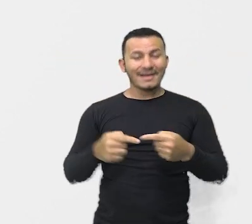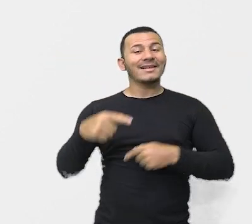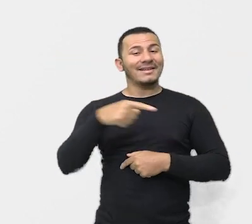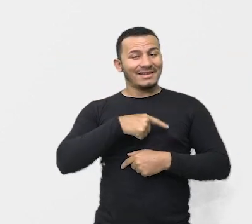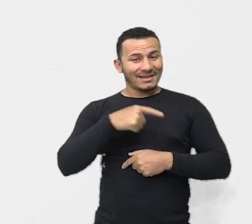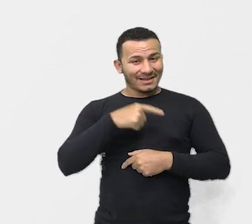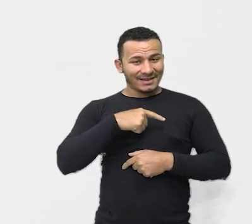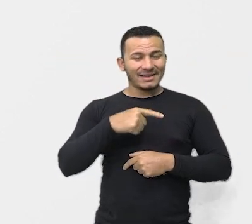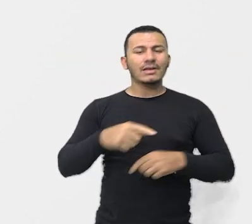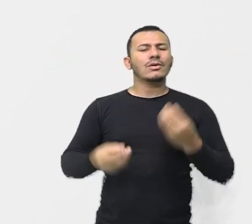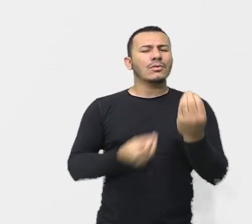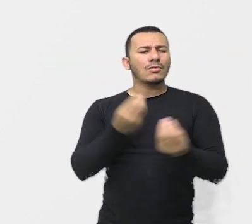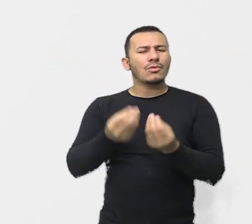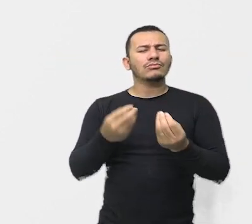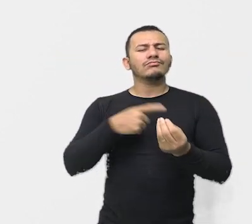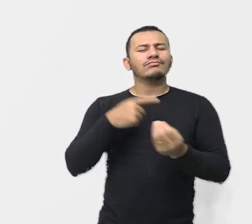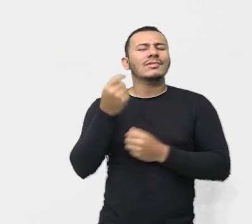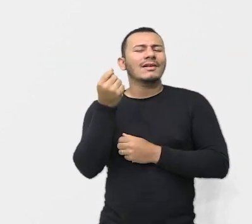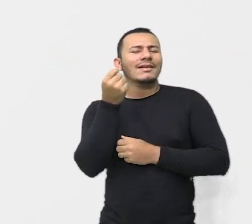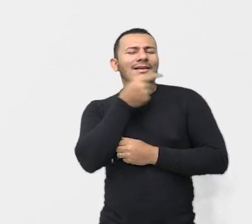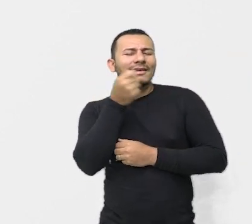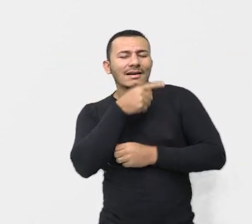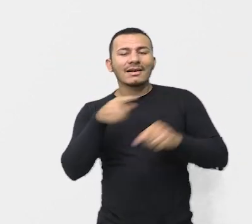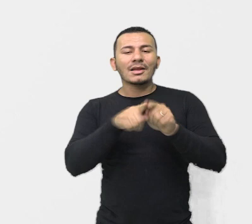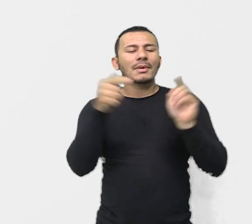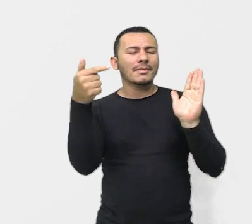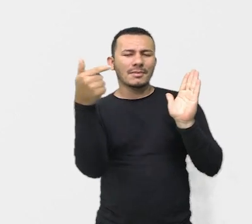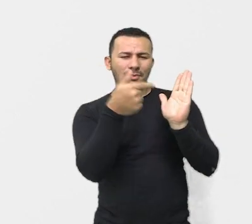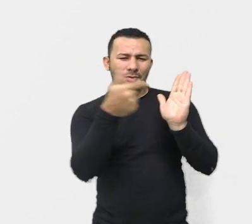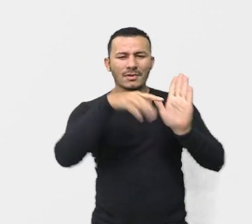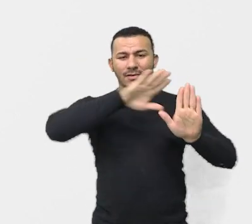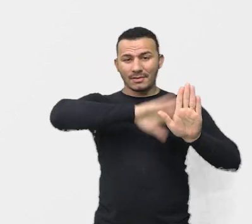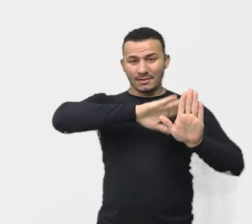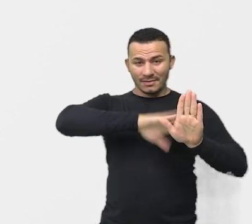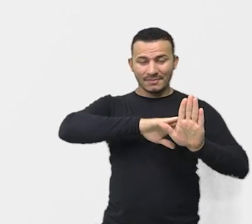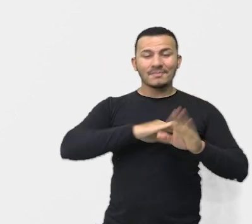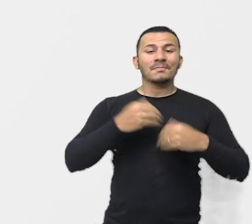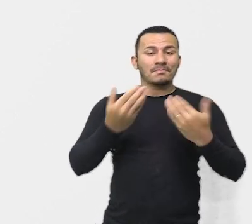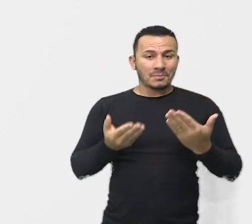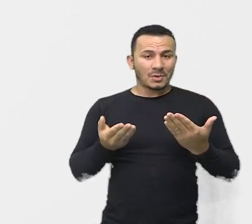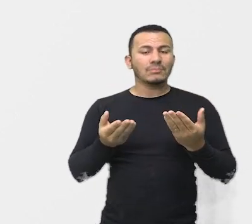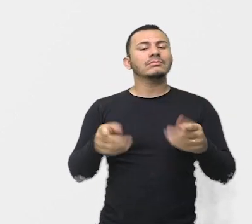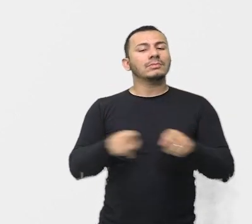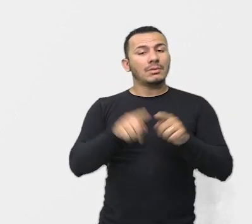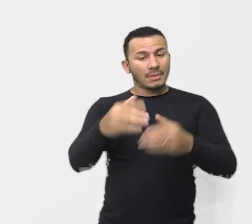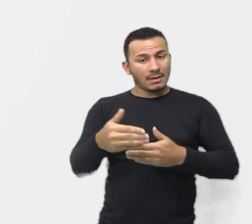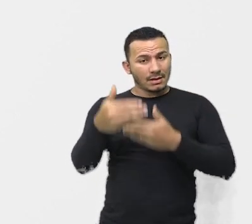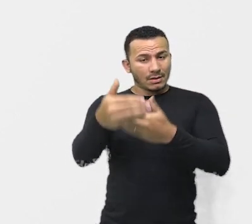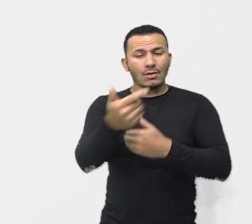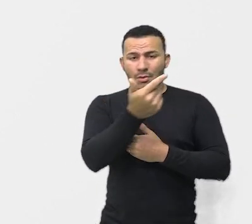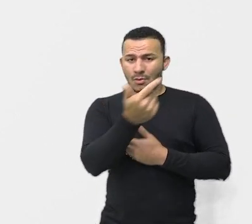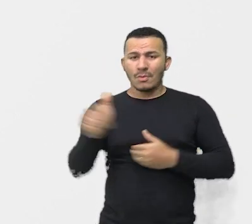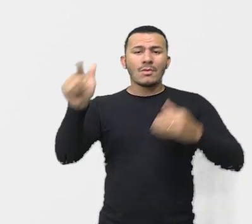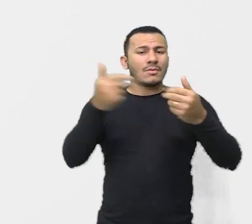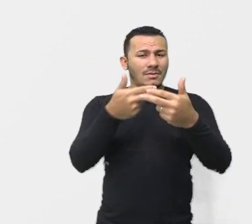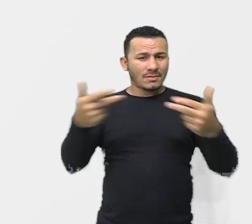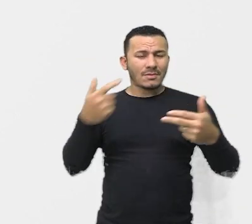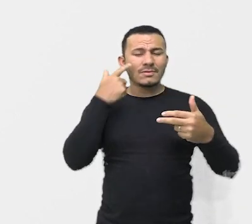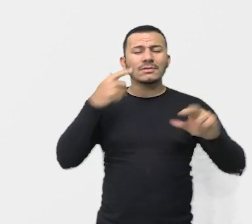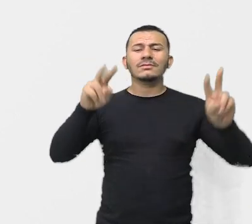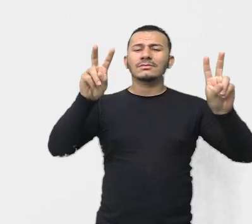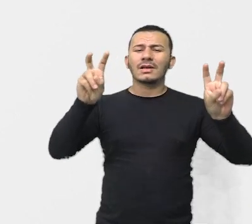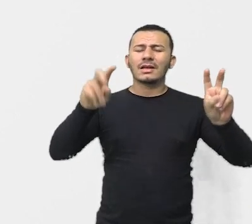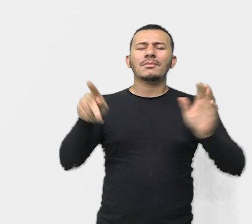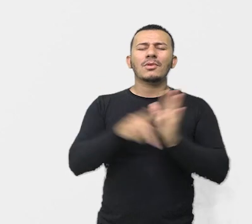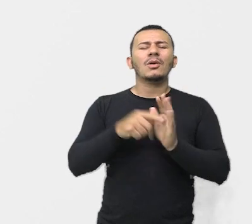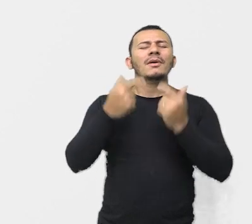processo para gerar esse humor e essa ironia, tá bom, pessoal? E aí, para além disso, vamos tratar também de